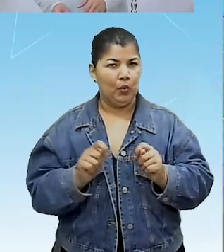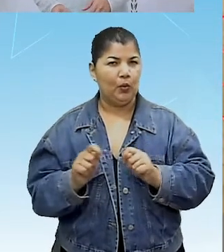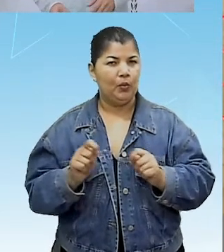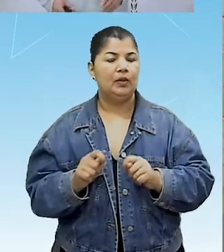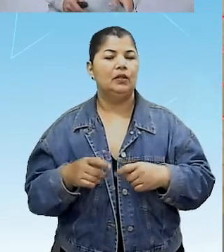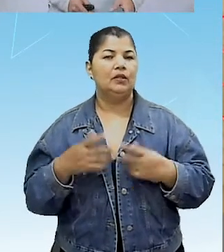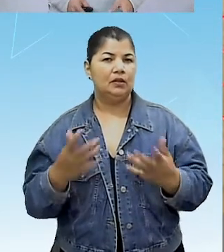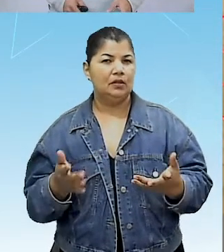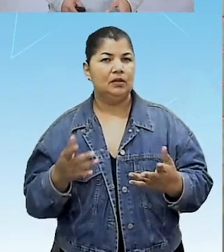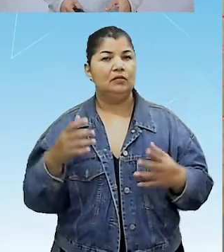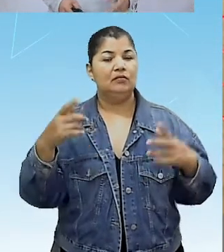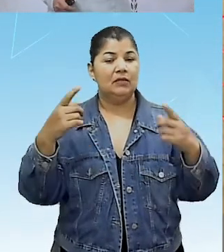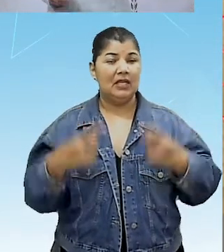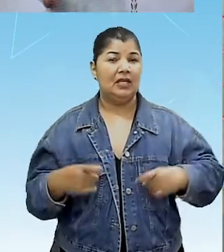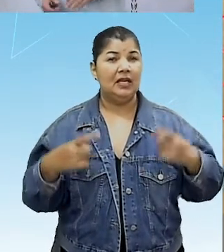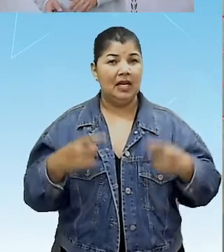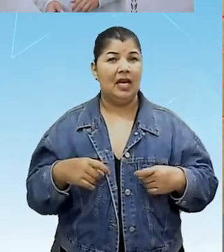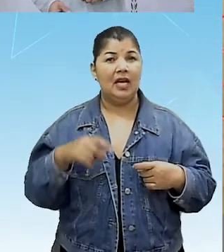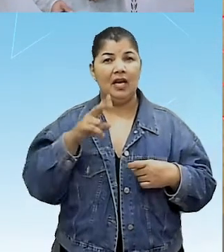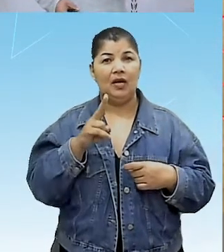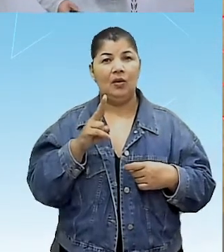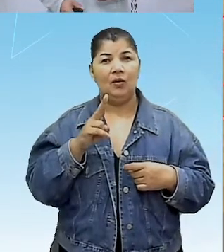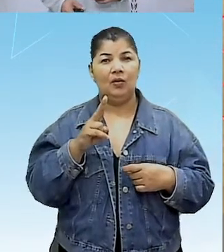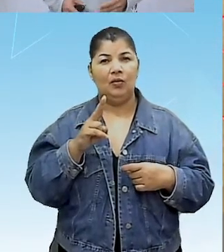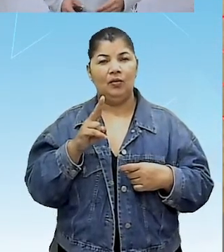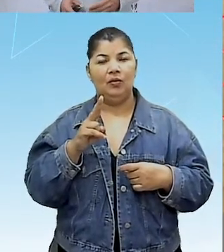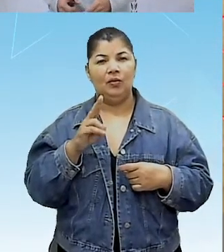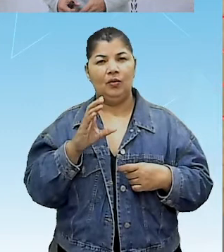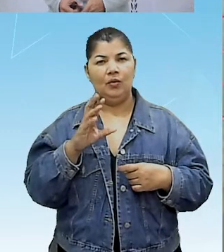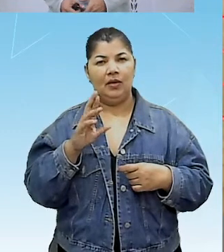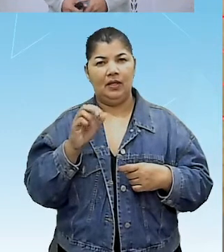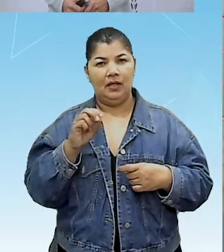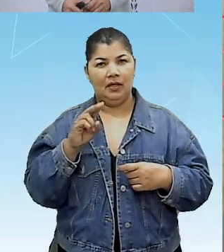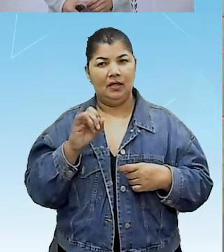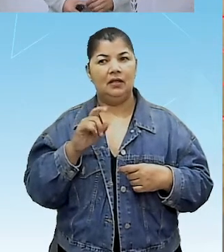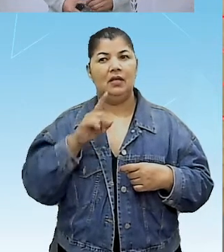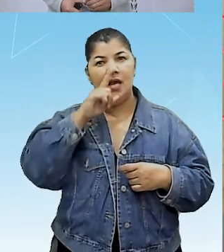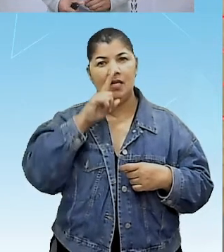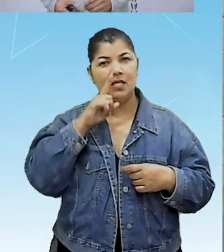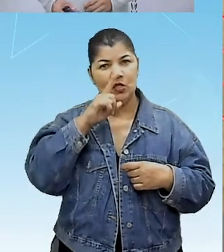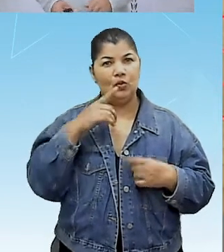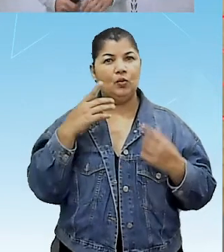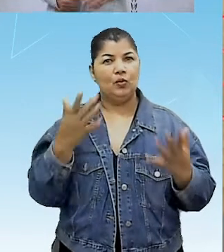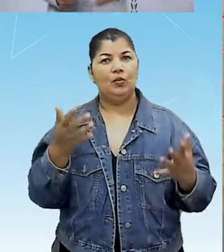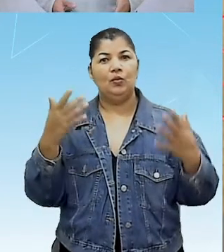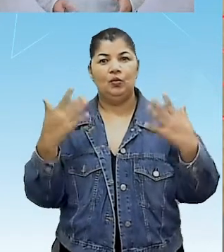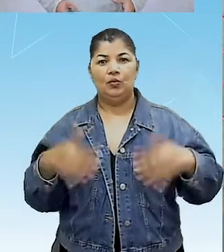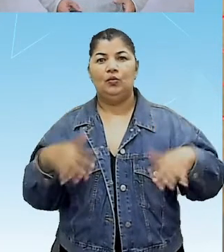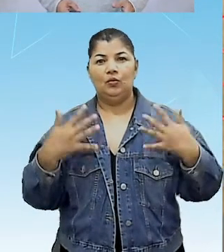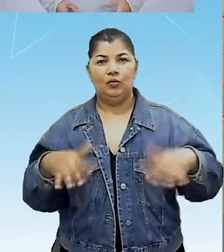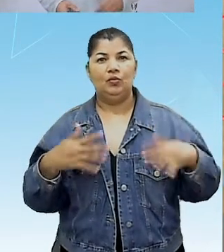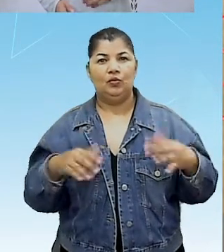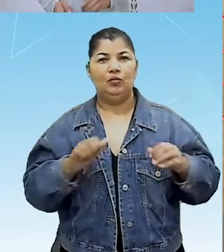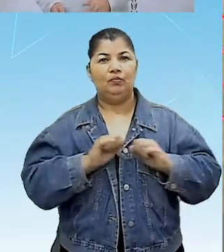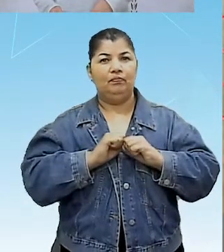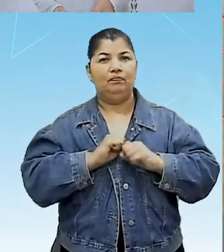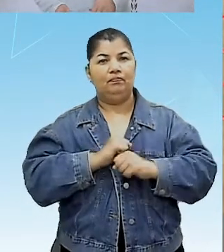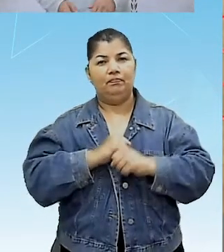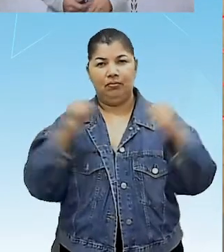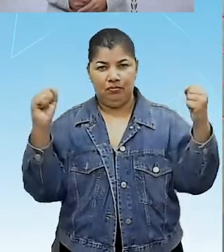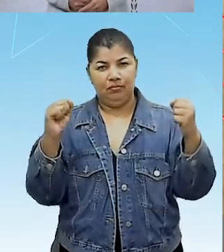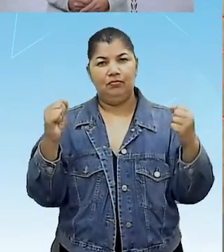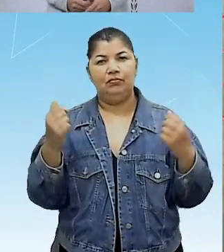recentemente com a guerra da Ucrânia, o risco que a usina lá teve de entrar em colapso e causar outro fenômeno